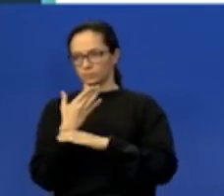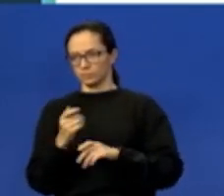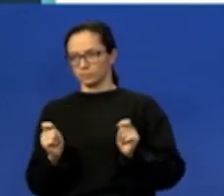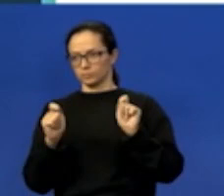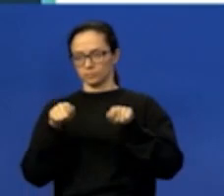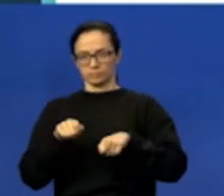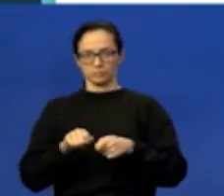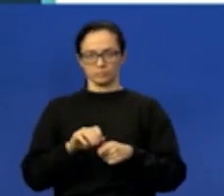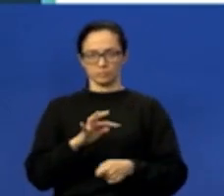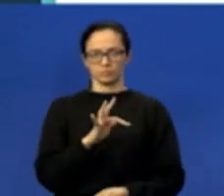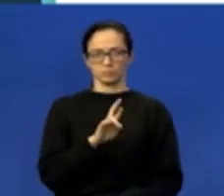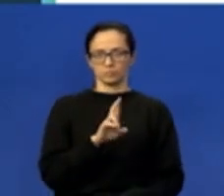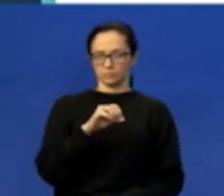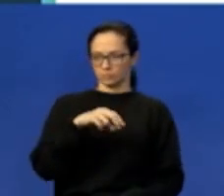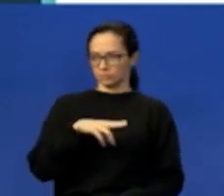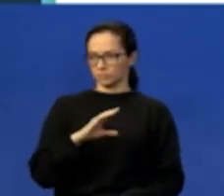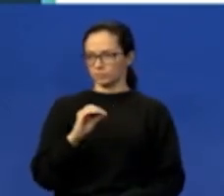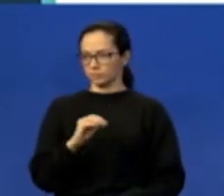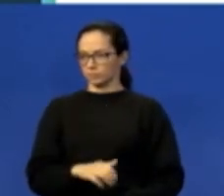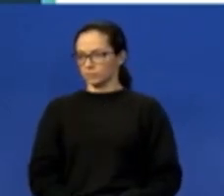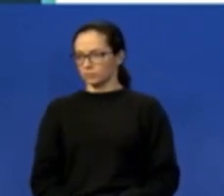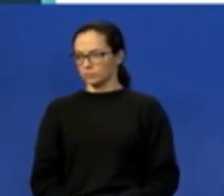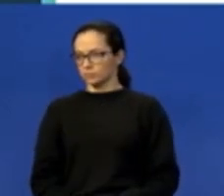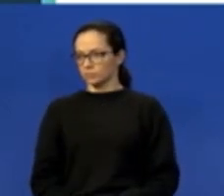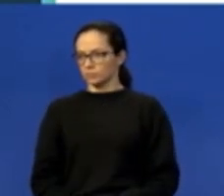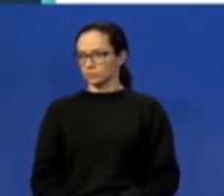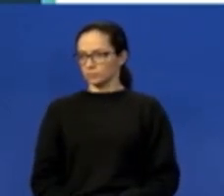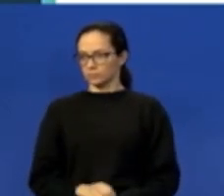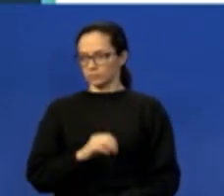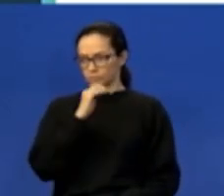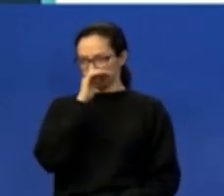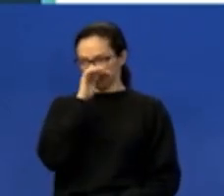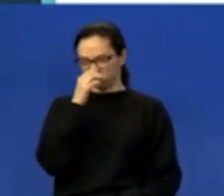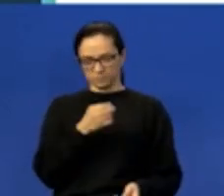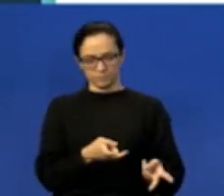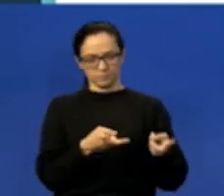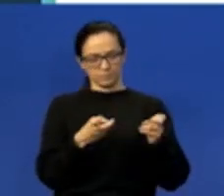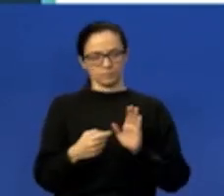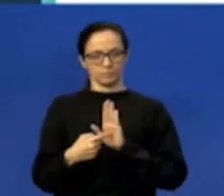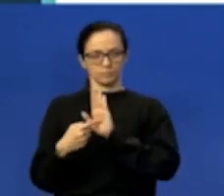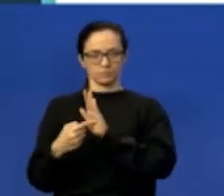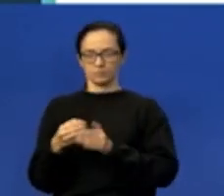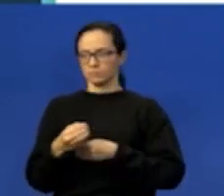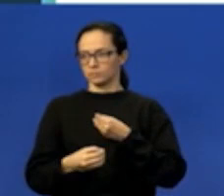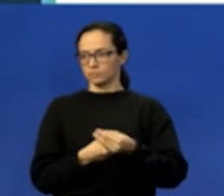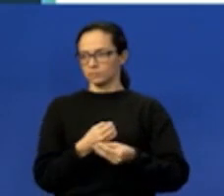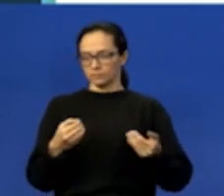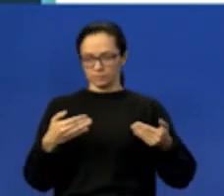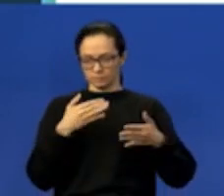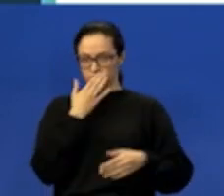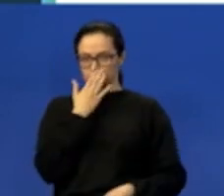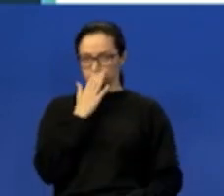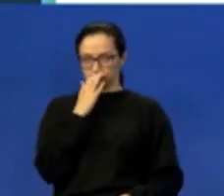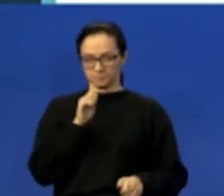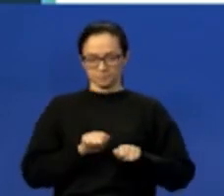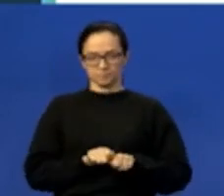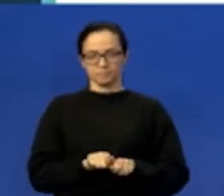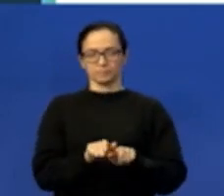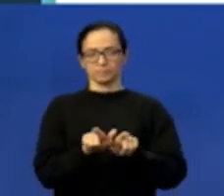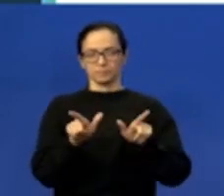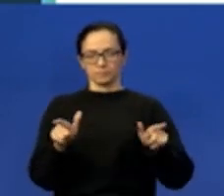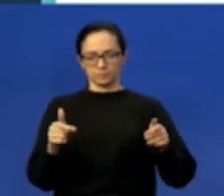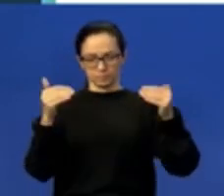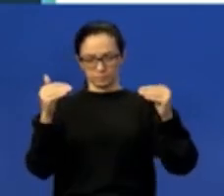célula-tronco, ou uma célula principal. E aí essa célula tronco ou célula principal, ela se bifurca, né, em duas, que seria